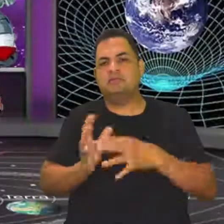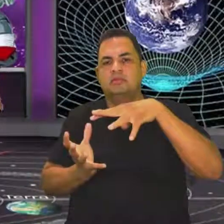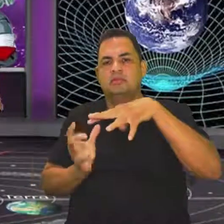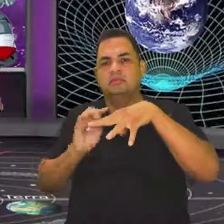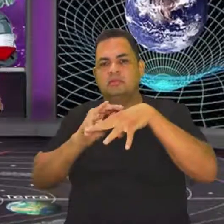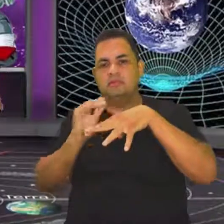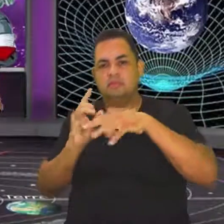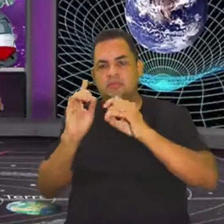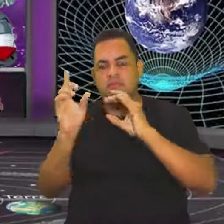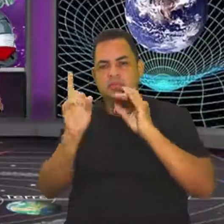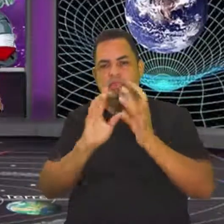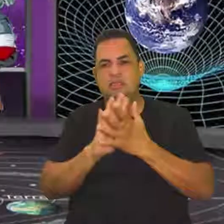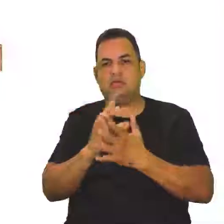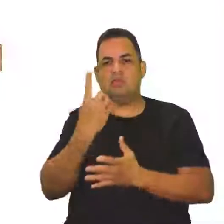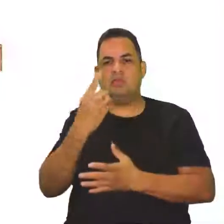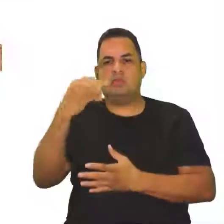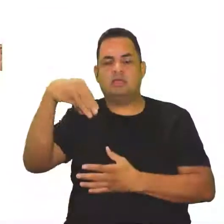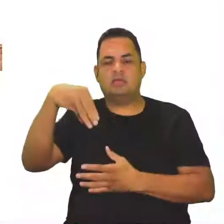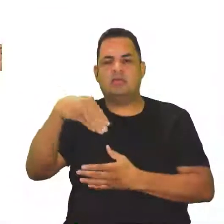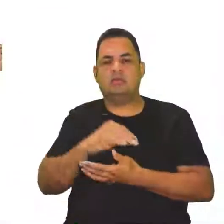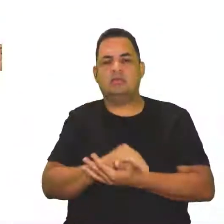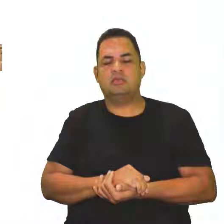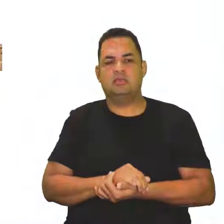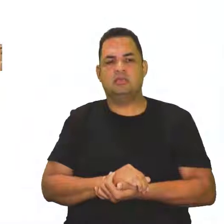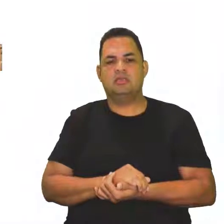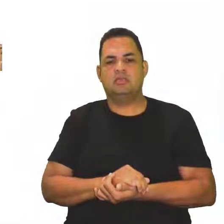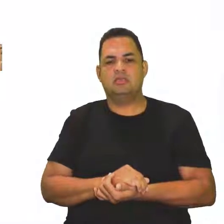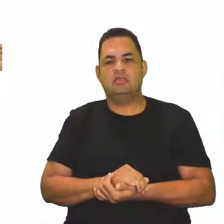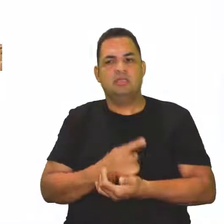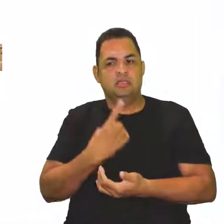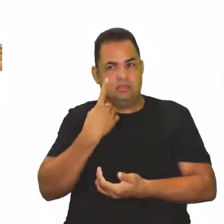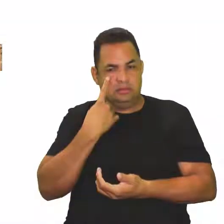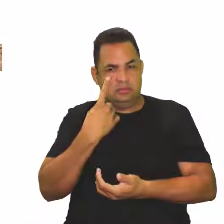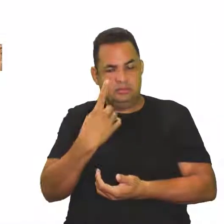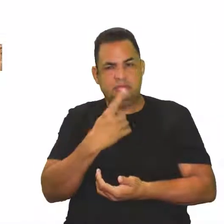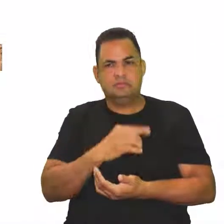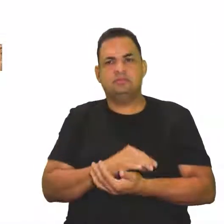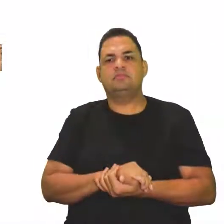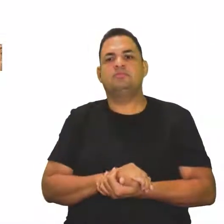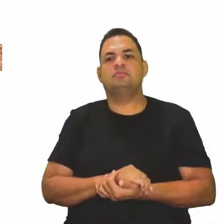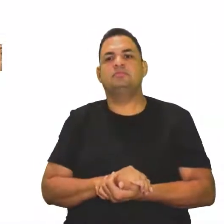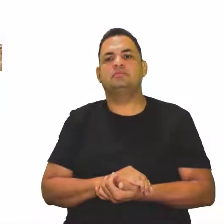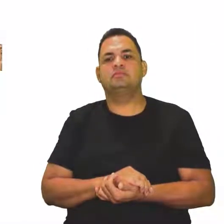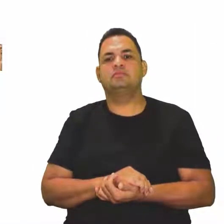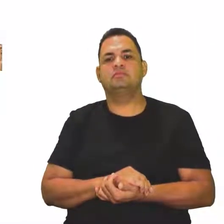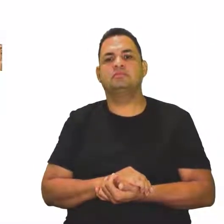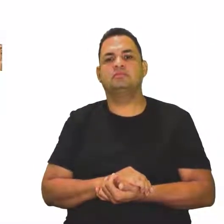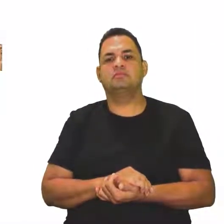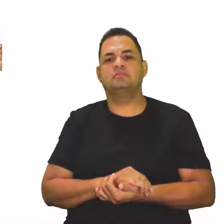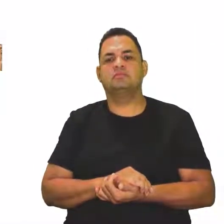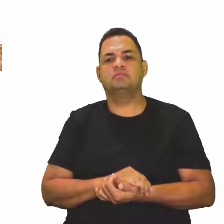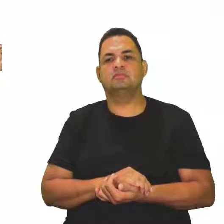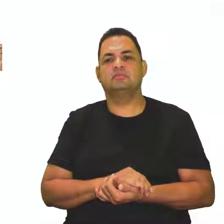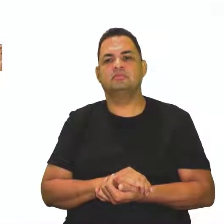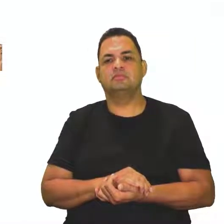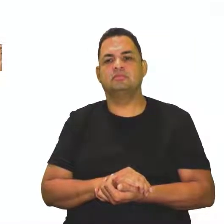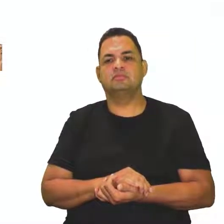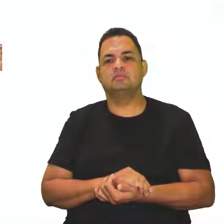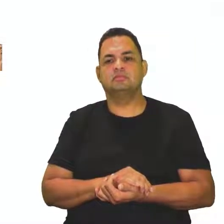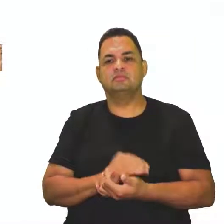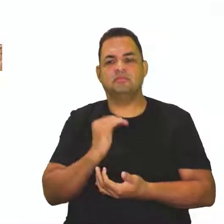em metro. Vamos lá, continuando? Então, você prestou atenção aí, né? A 1 metro, 100. A 2 metros, 200. E